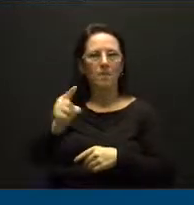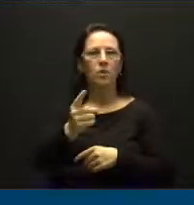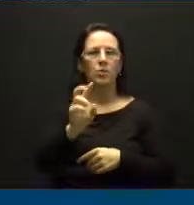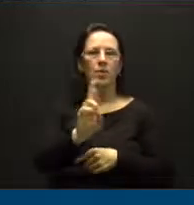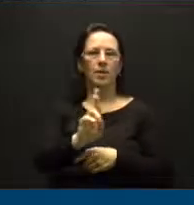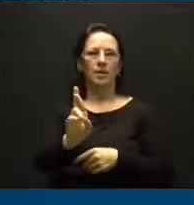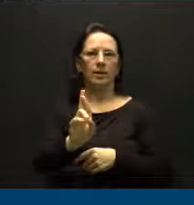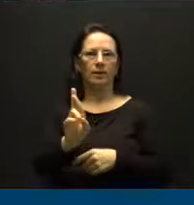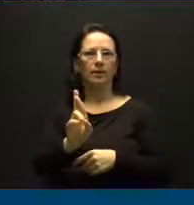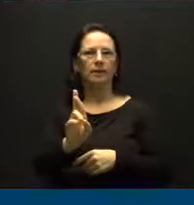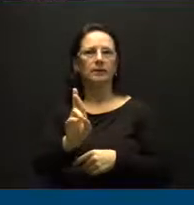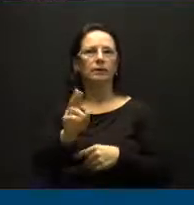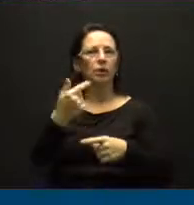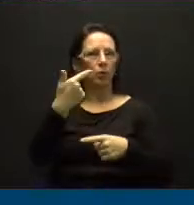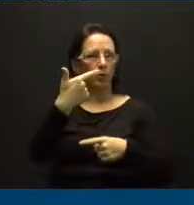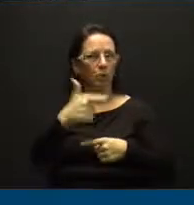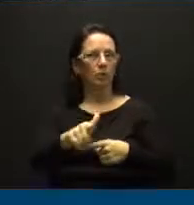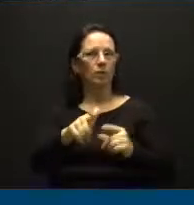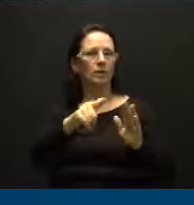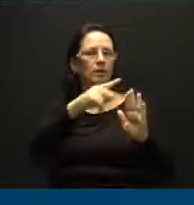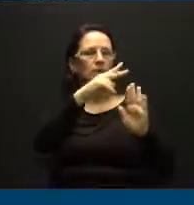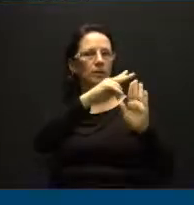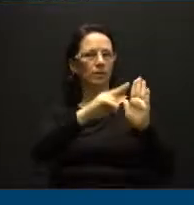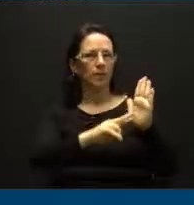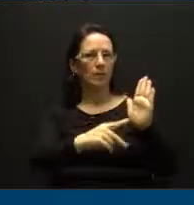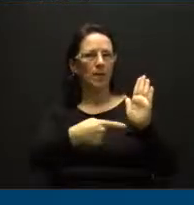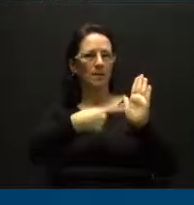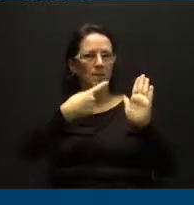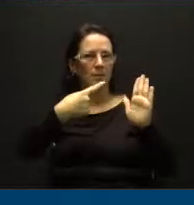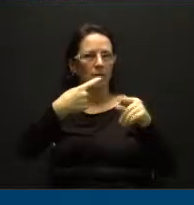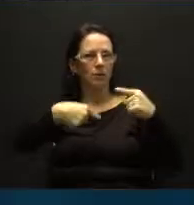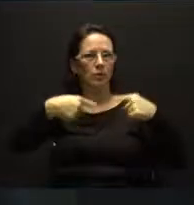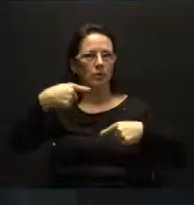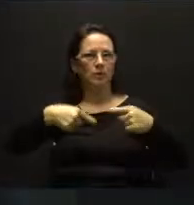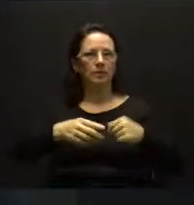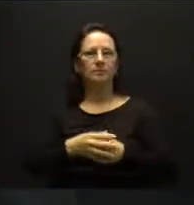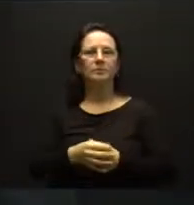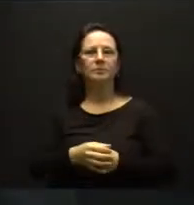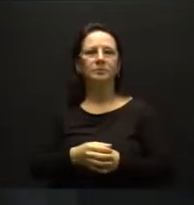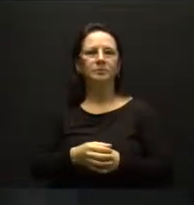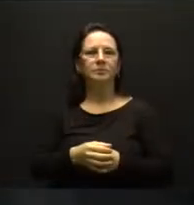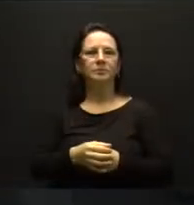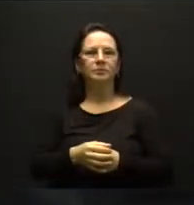outras providências esse processo está em primeira discussão